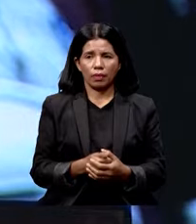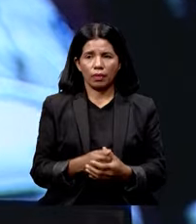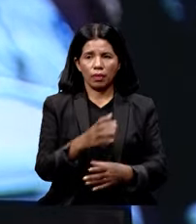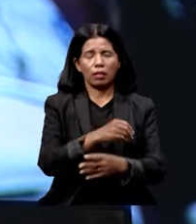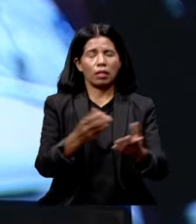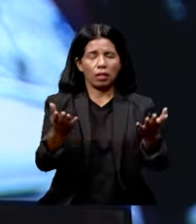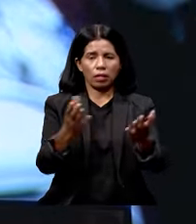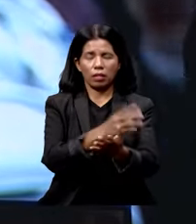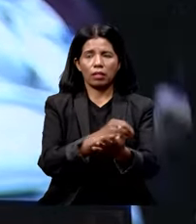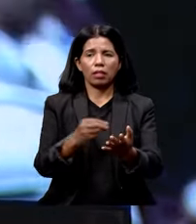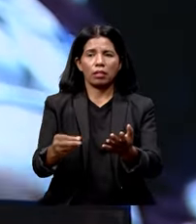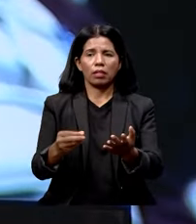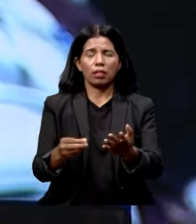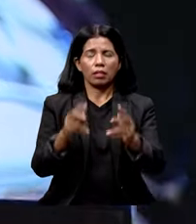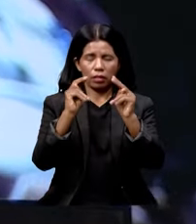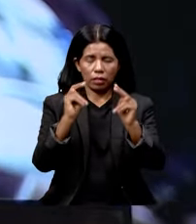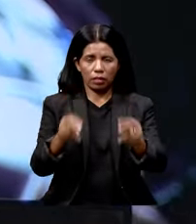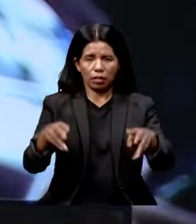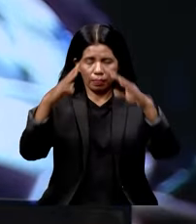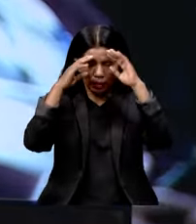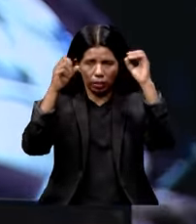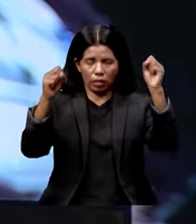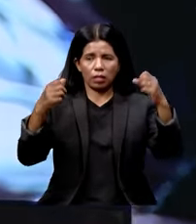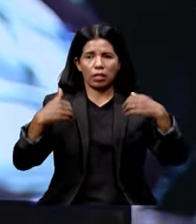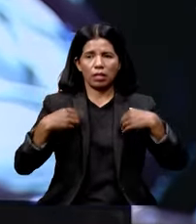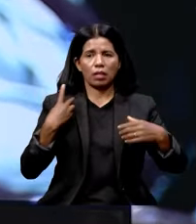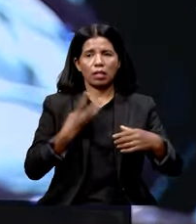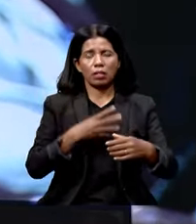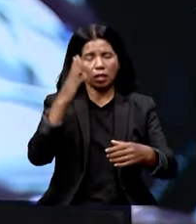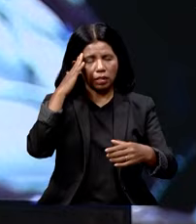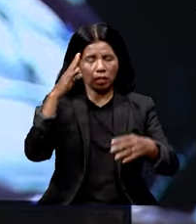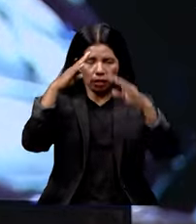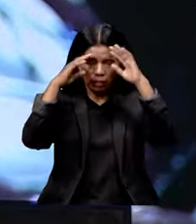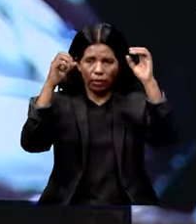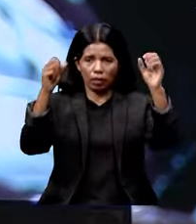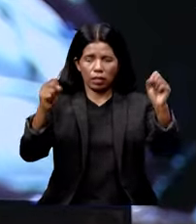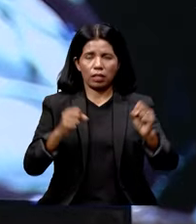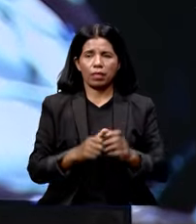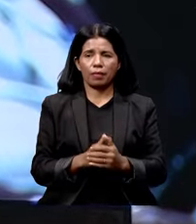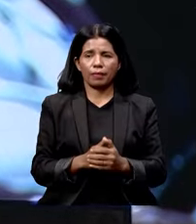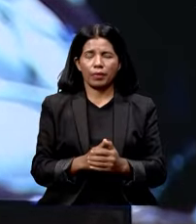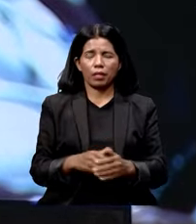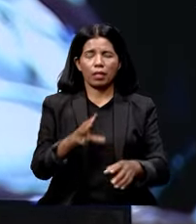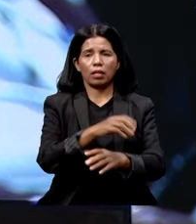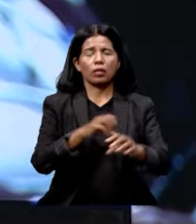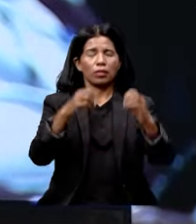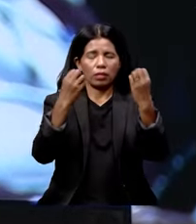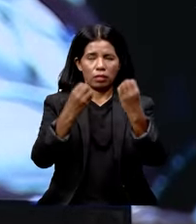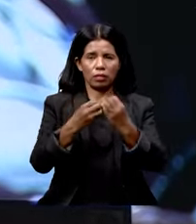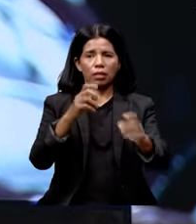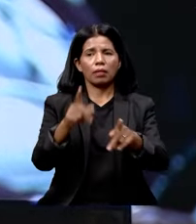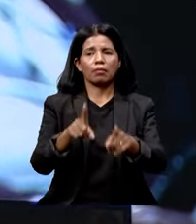iniciativa ser na bem maca presidente da República ia que ita até né que o presidente da República né órgão